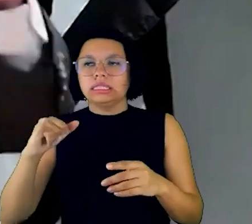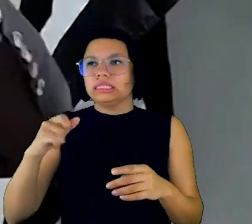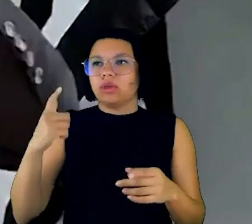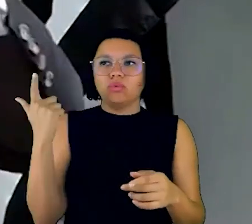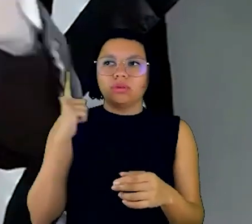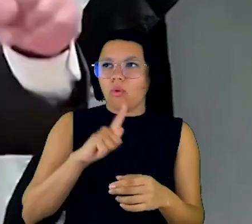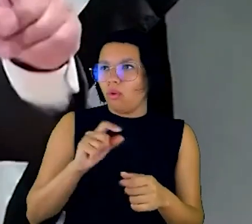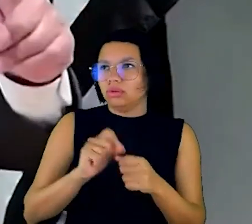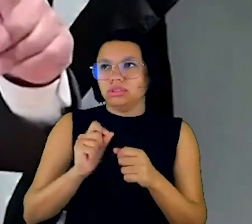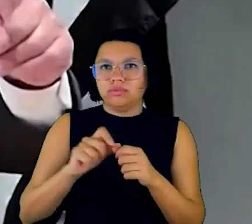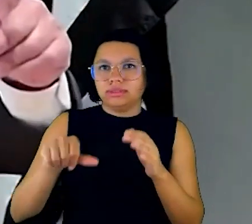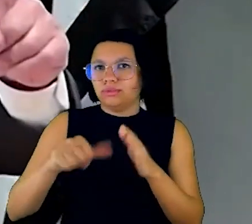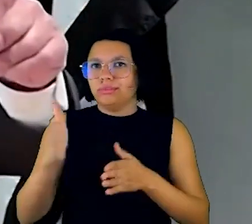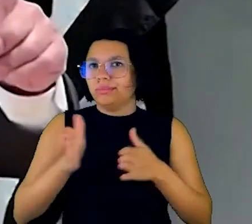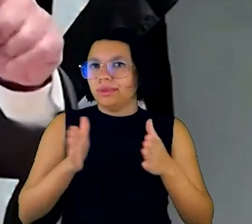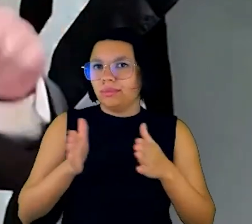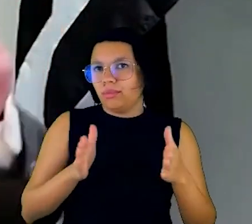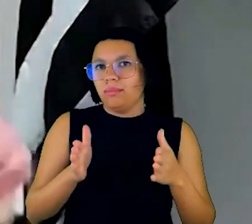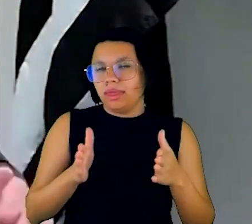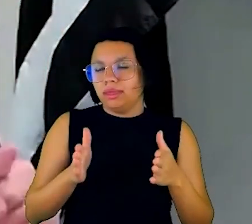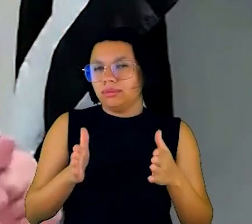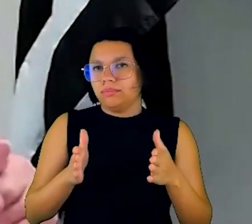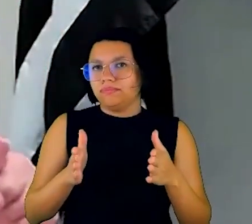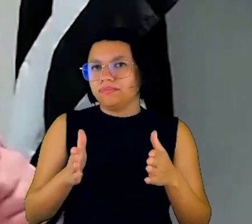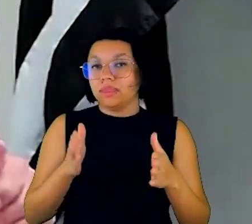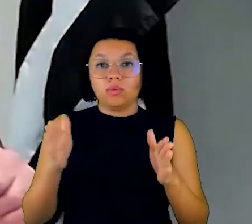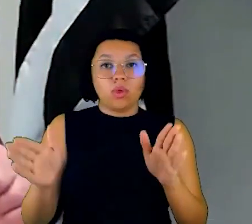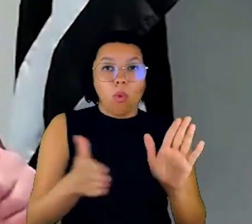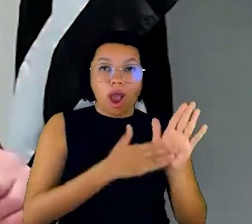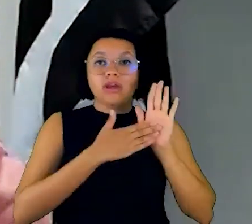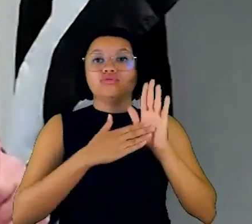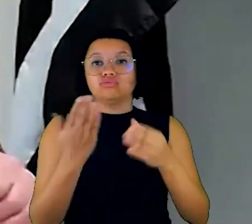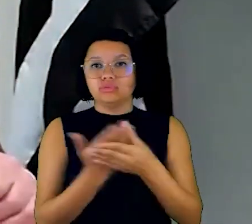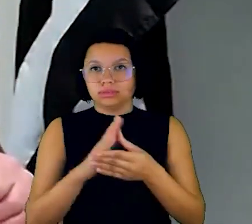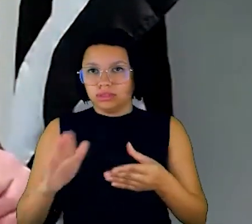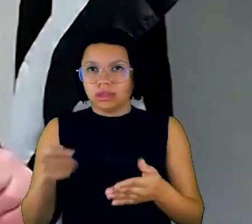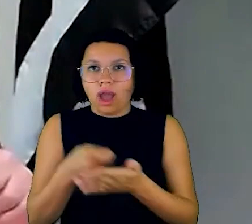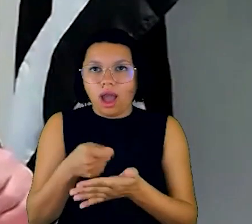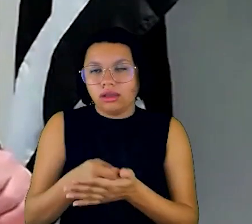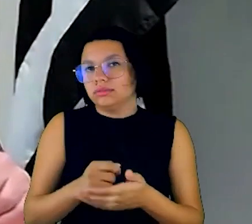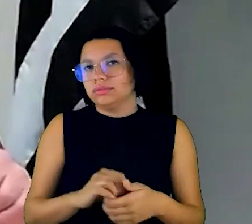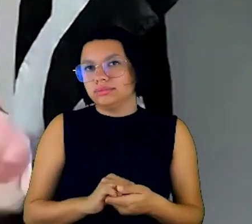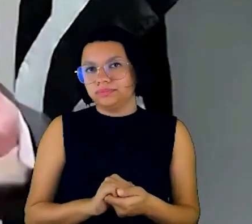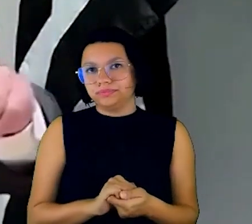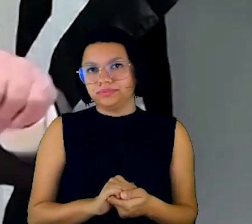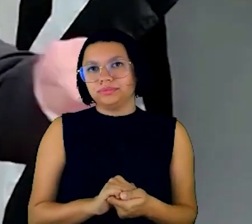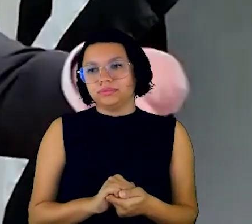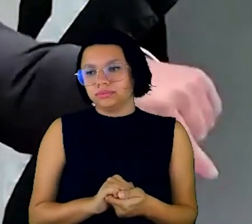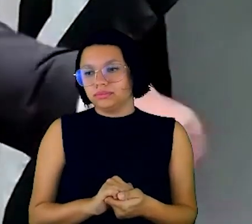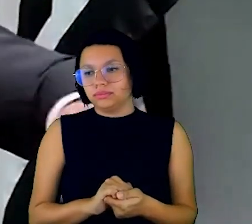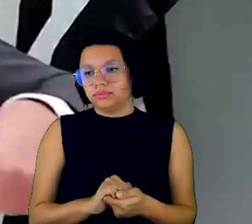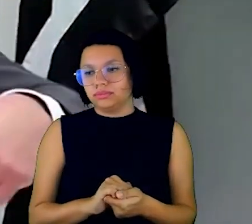momento, foi o raciocínio do RDCC, eu não ajuizo a execução. Eu